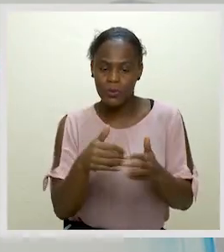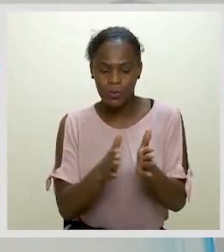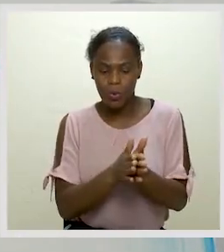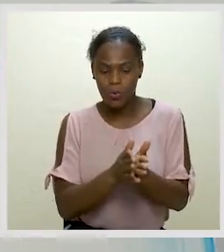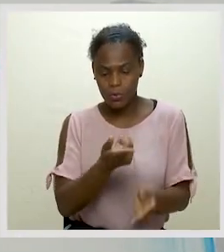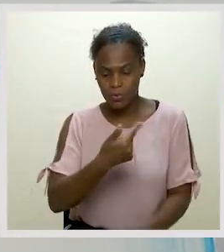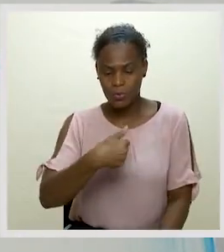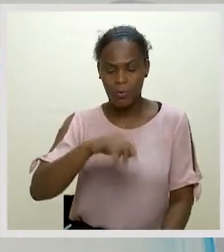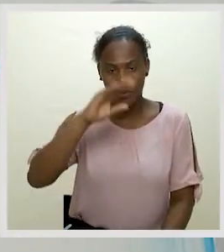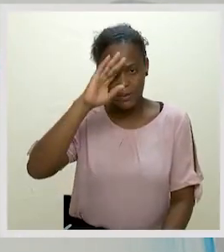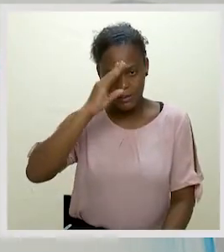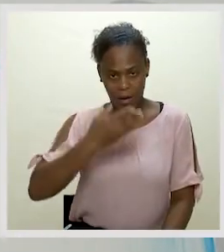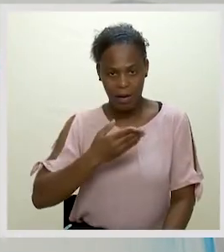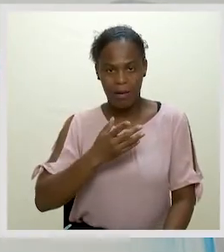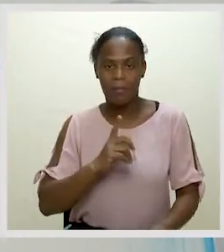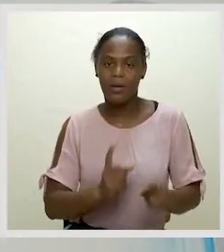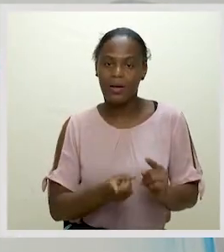todos nós sabemos que,